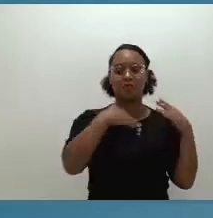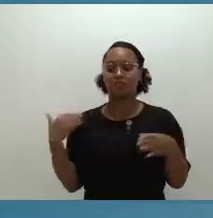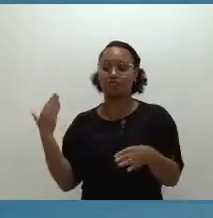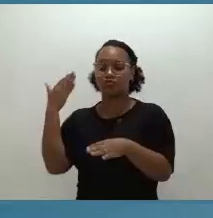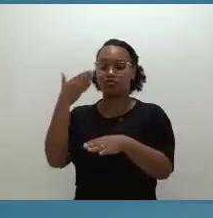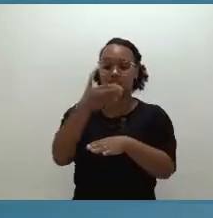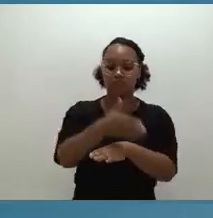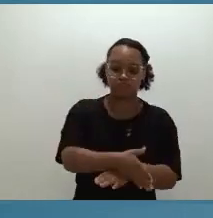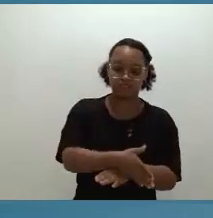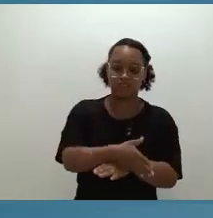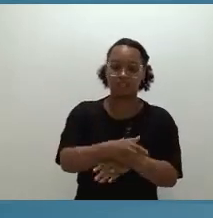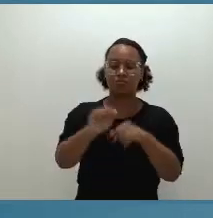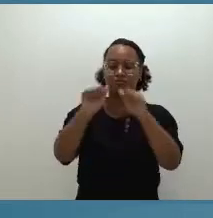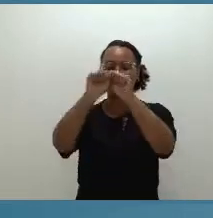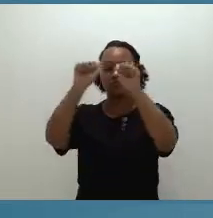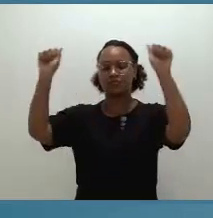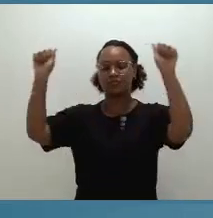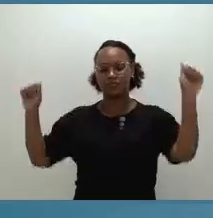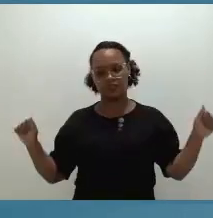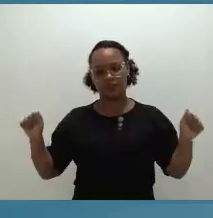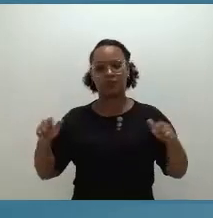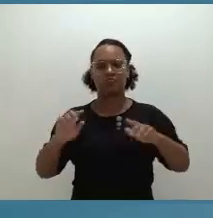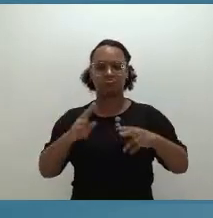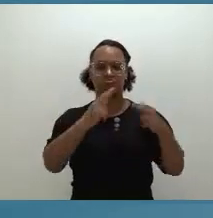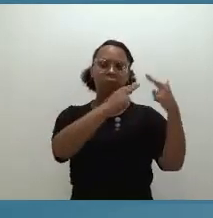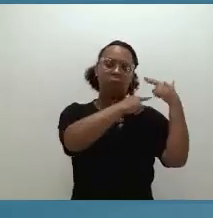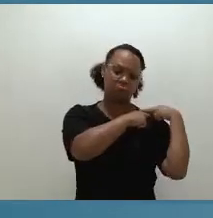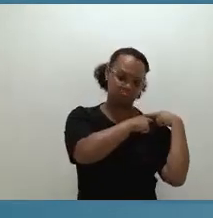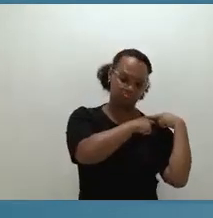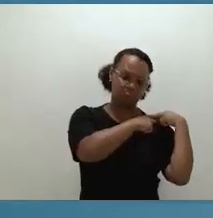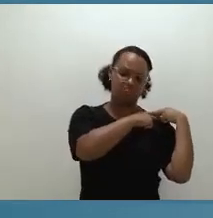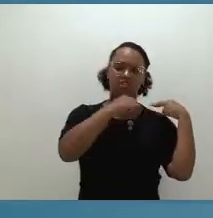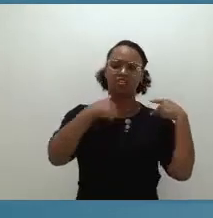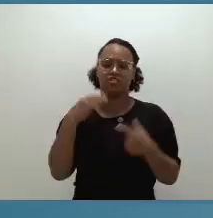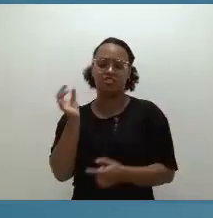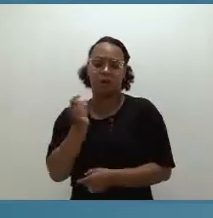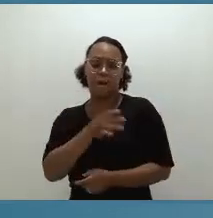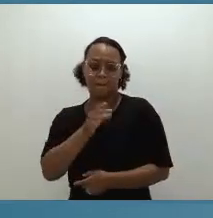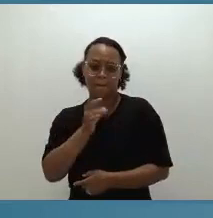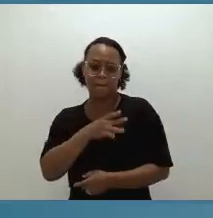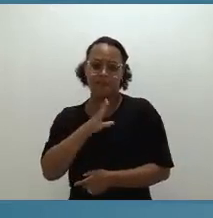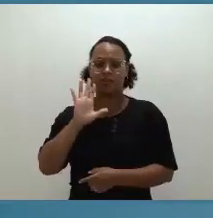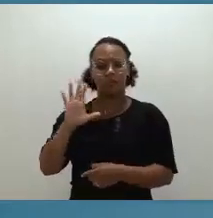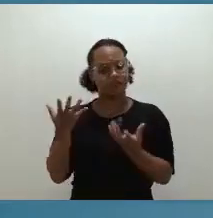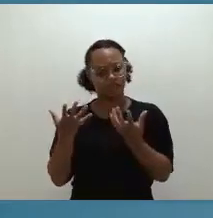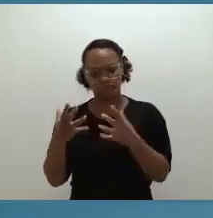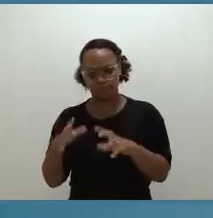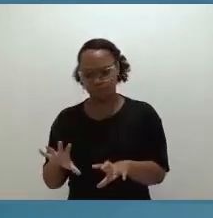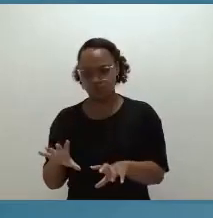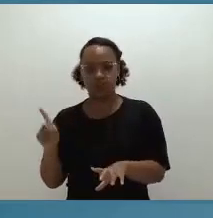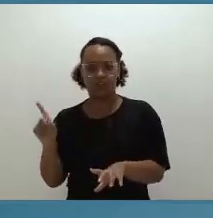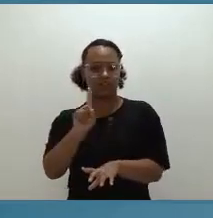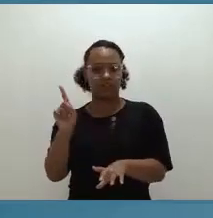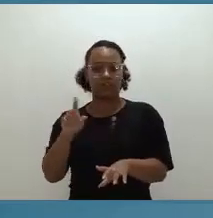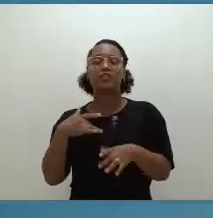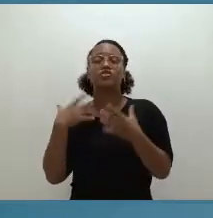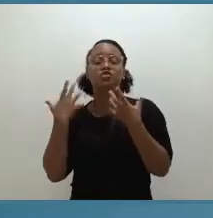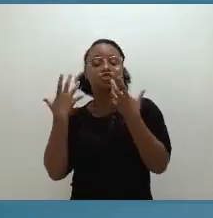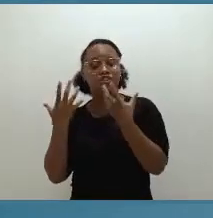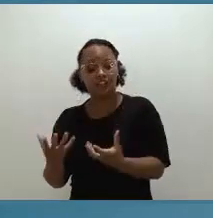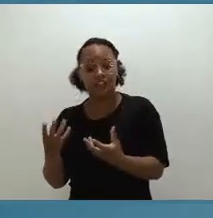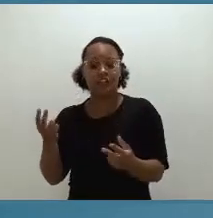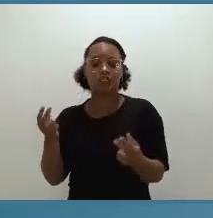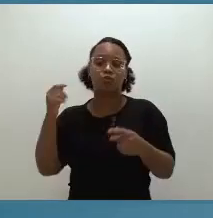isso é uma função muito, de muita responsabilidade e a gente fica com medo. Mas não é que a gente não queira, a gente quer, a gente só com medo